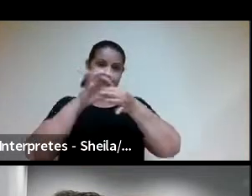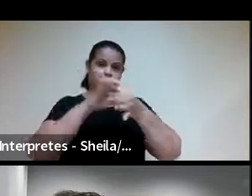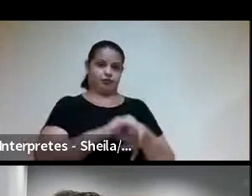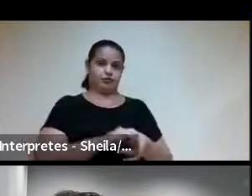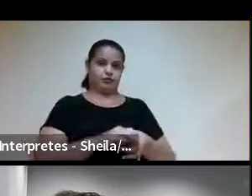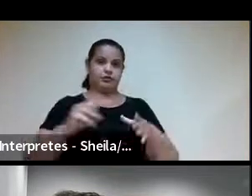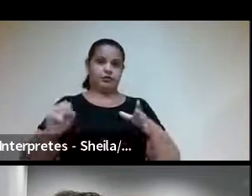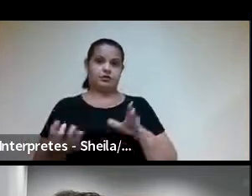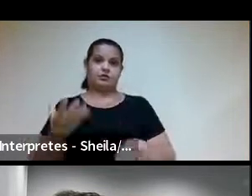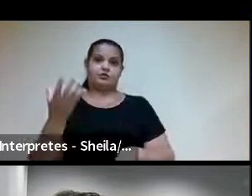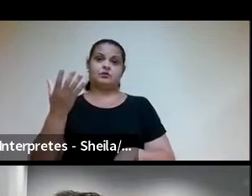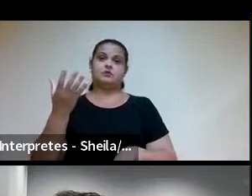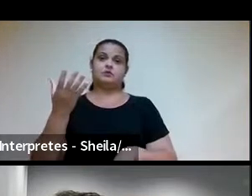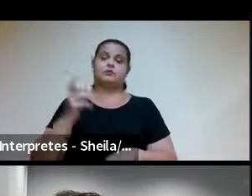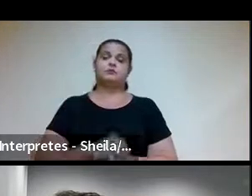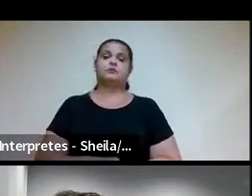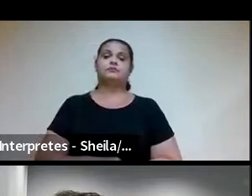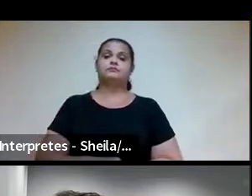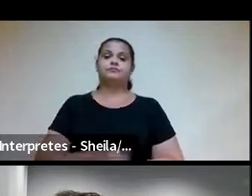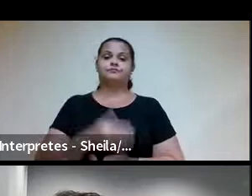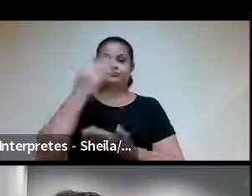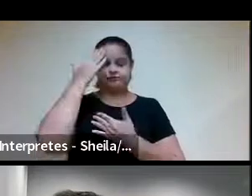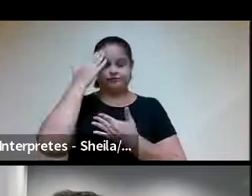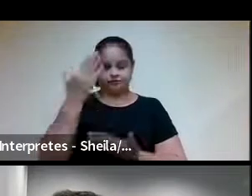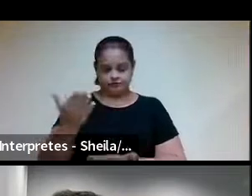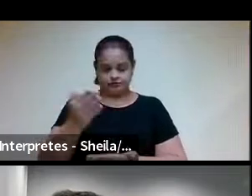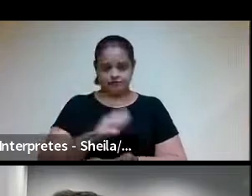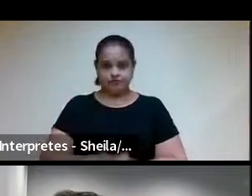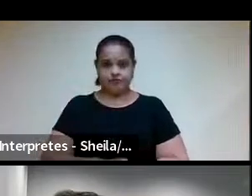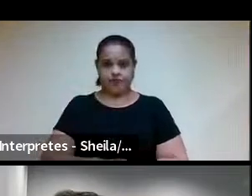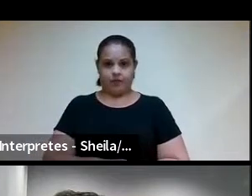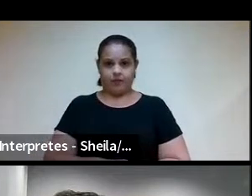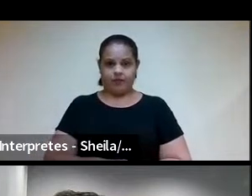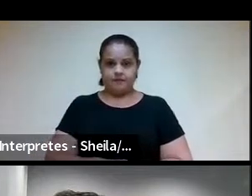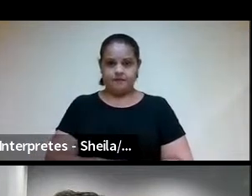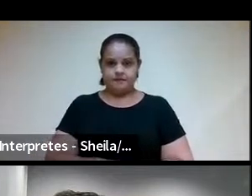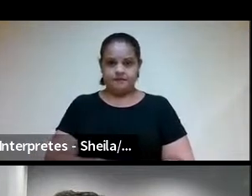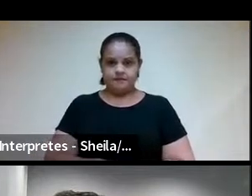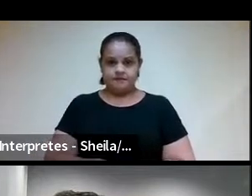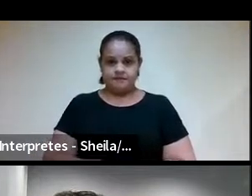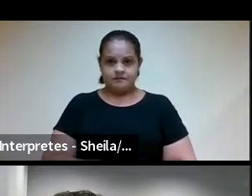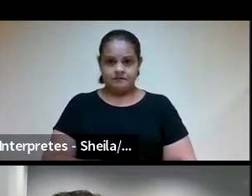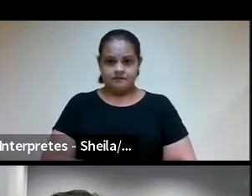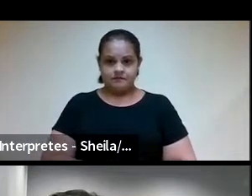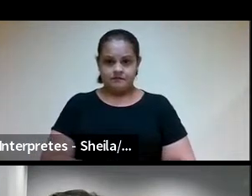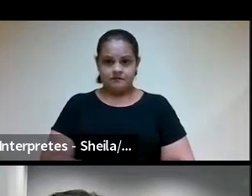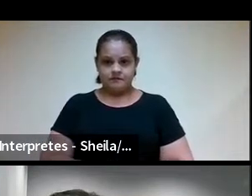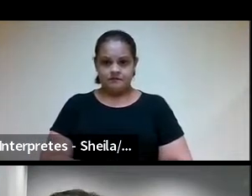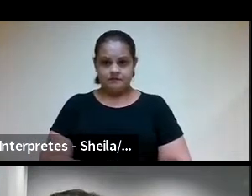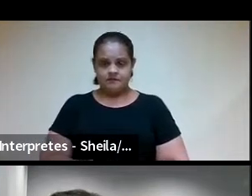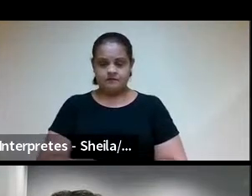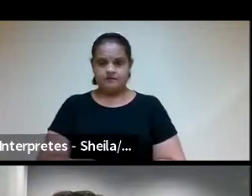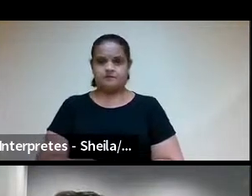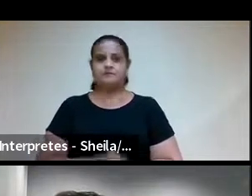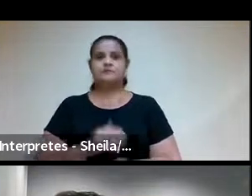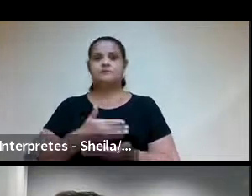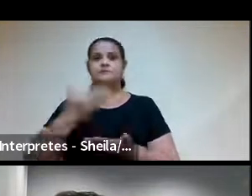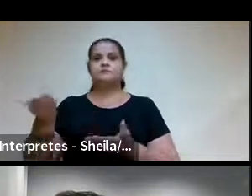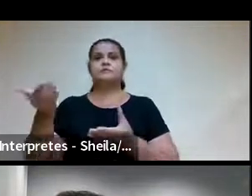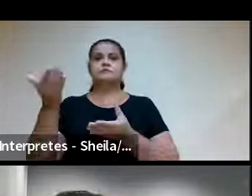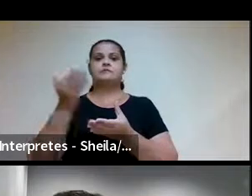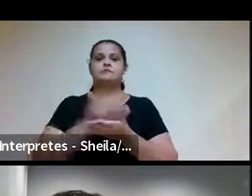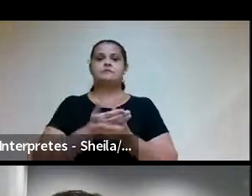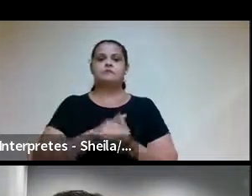e desse direito, tá bom? Muito obrigado, doutora. Defiro o pedido, doutora Tiziana, e passemos então ao